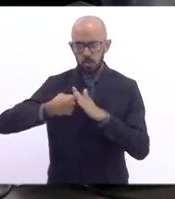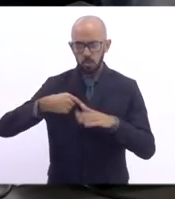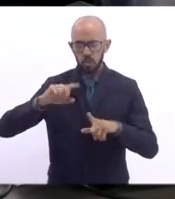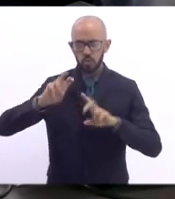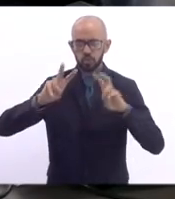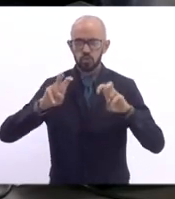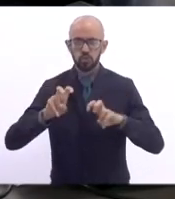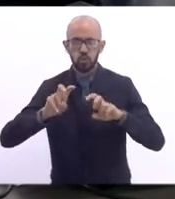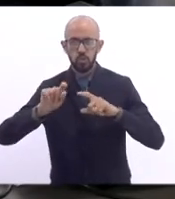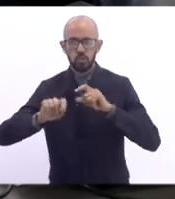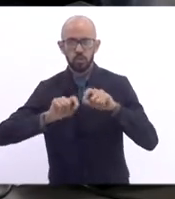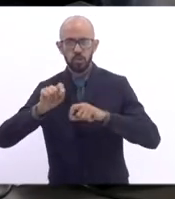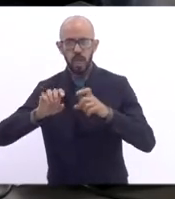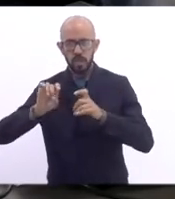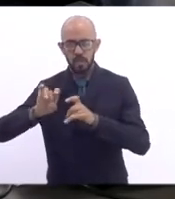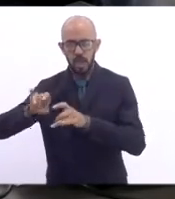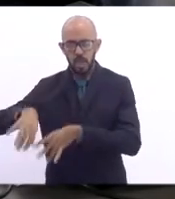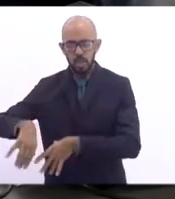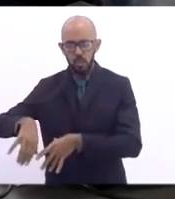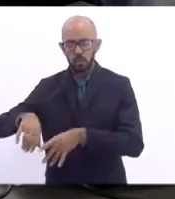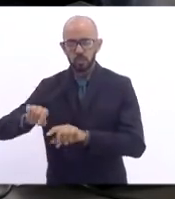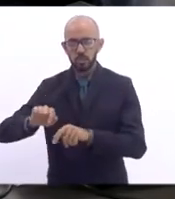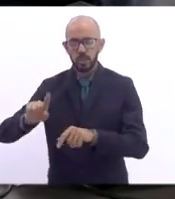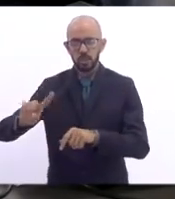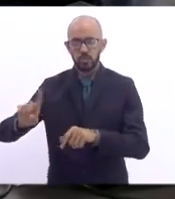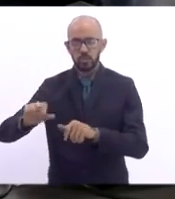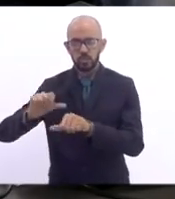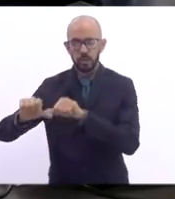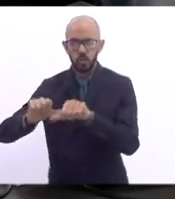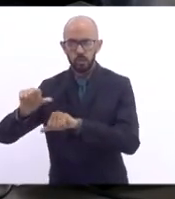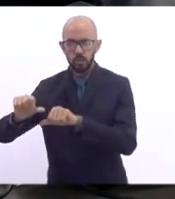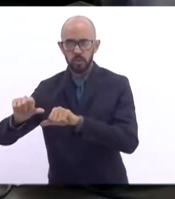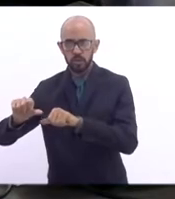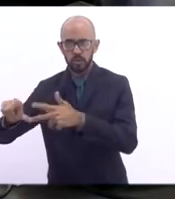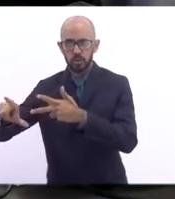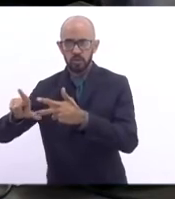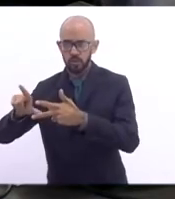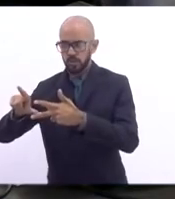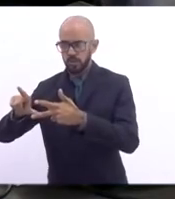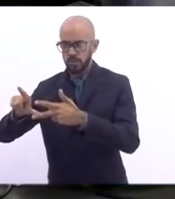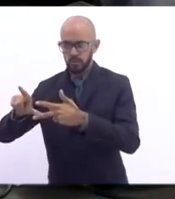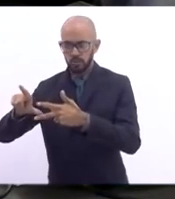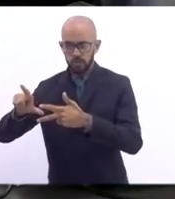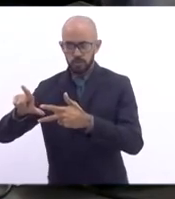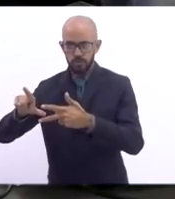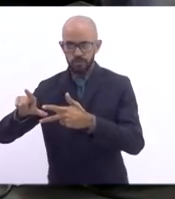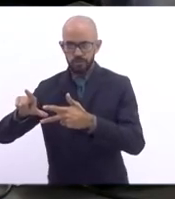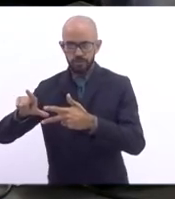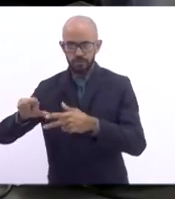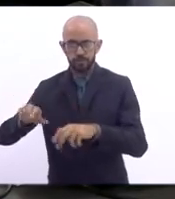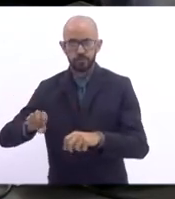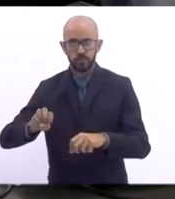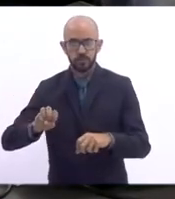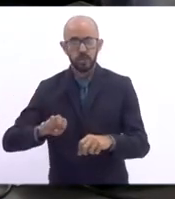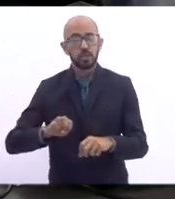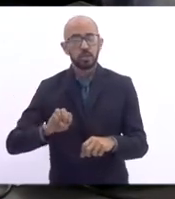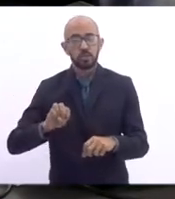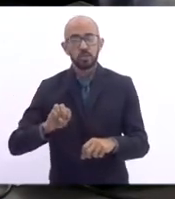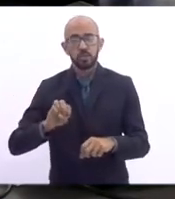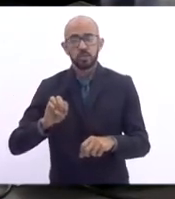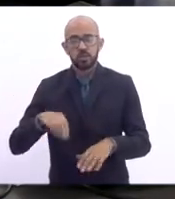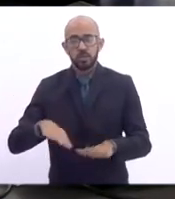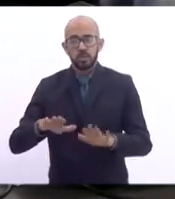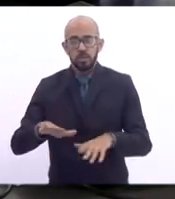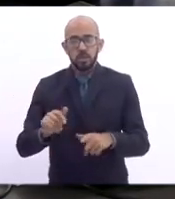que essa renúncia não foi feita com autorização Legislativa o essa expressão não levou em conta essa